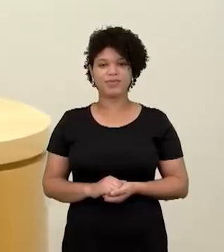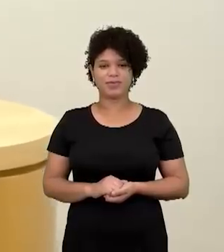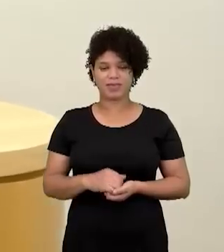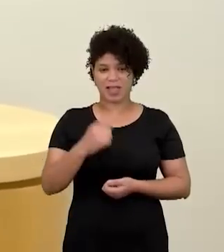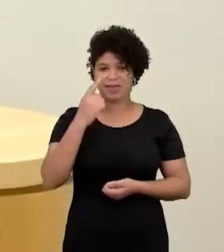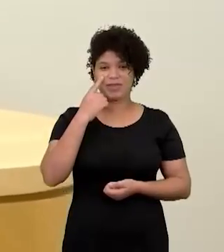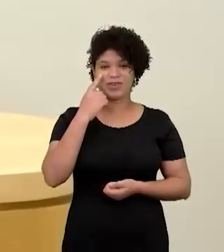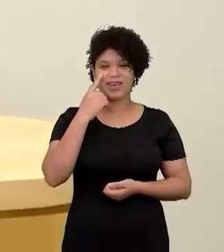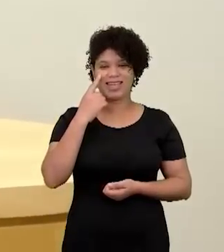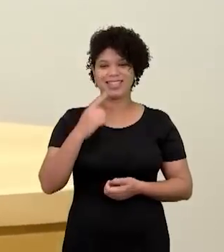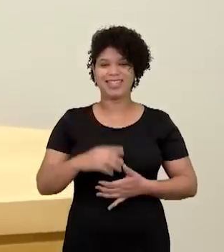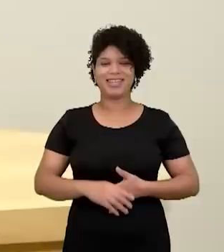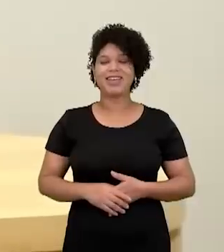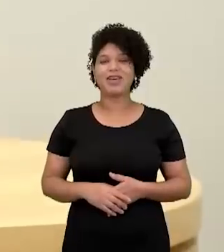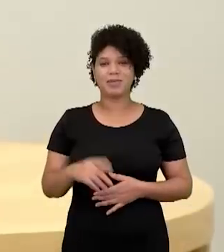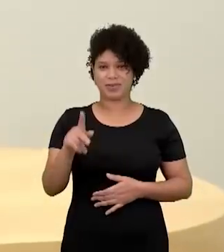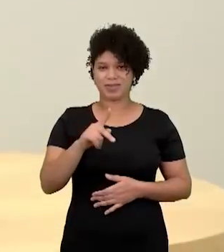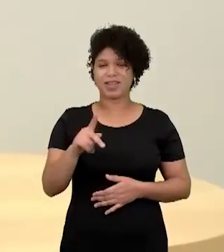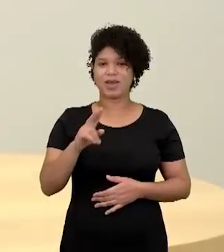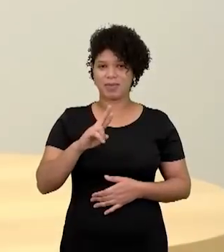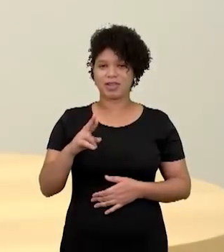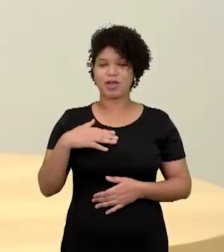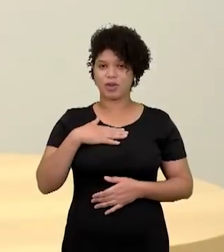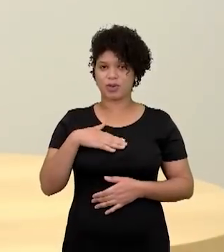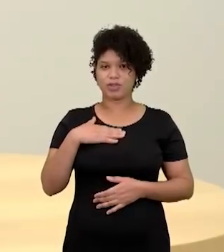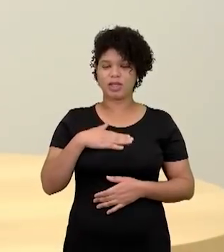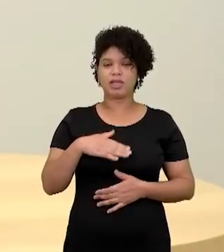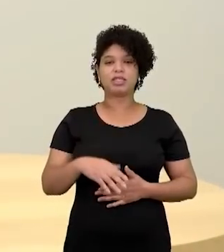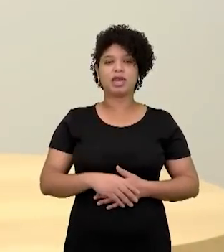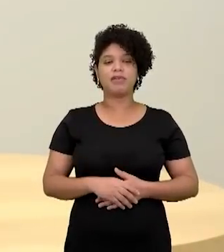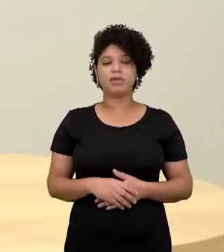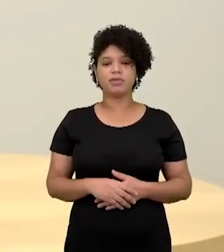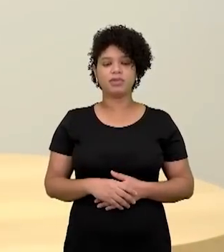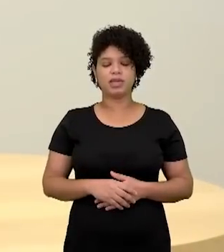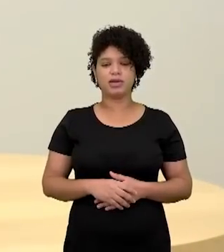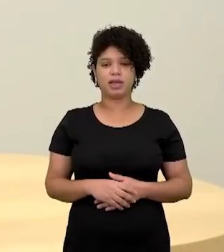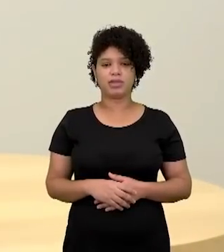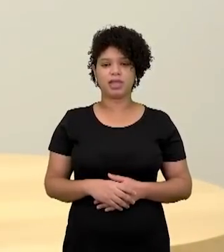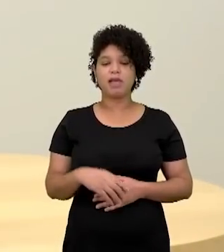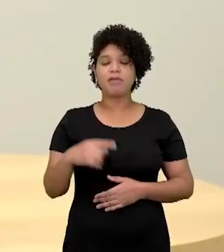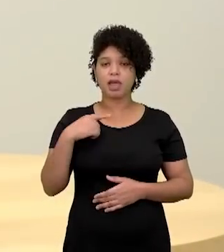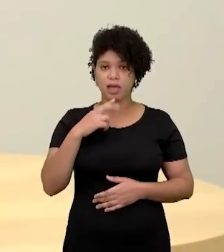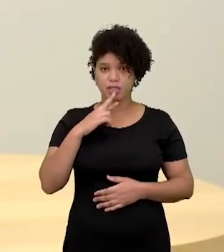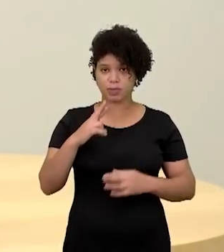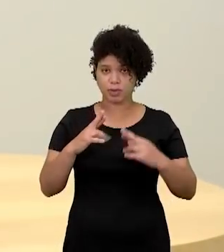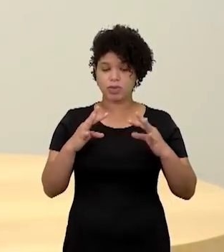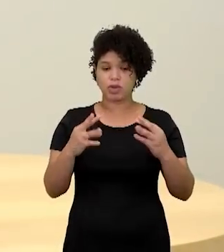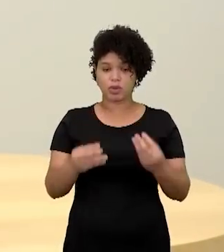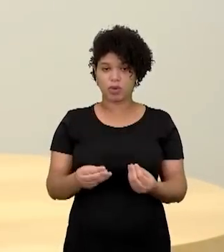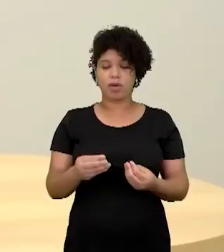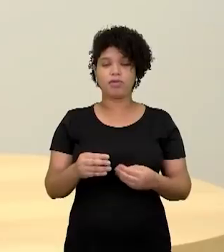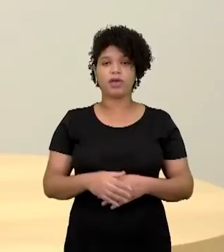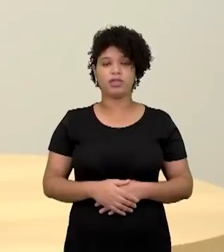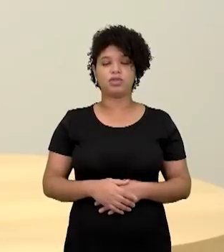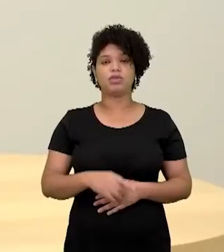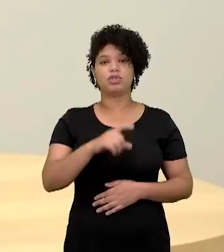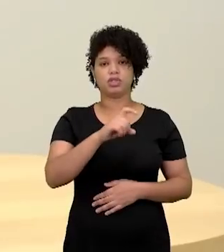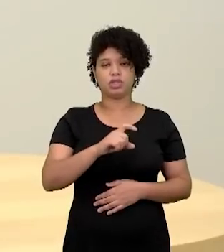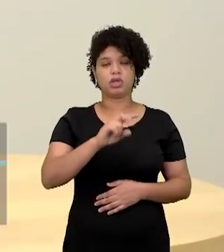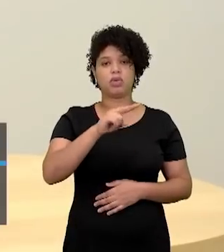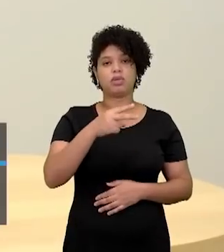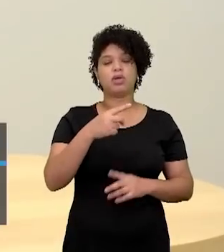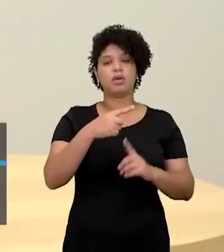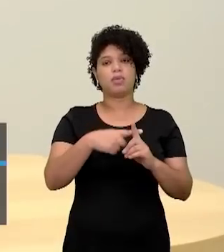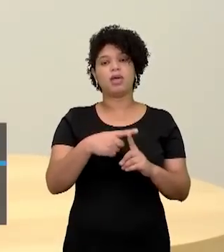gostamos da atividade. Professora Roberta, gostei de ver. Olha, nós estamos com vários alunos mandando as respostas pra gente. X ao quadrado